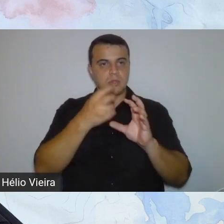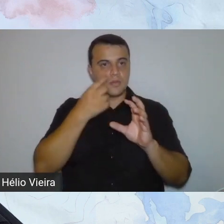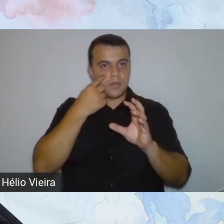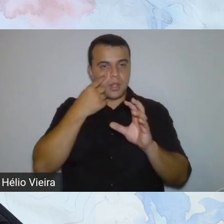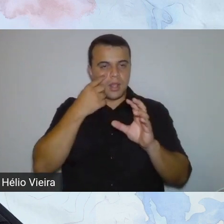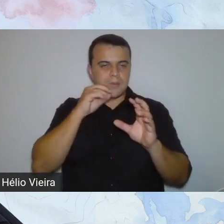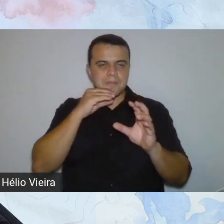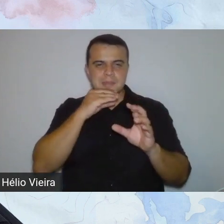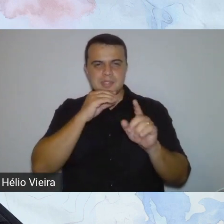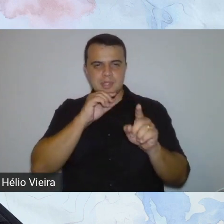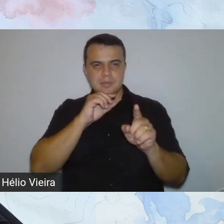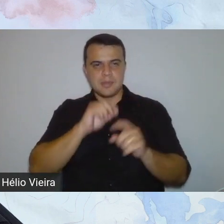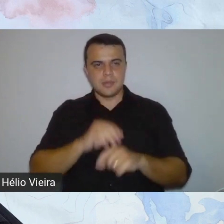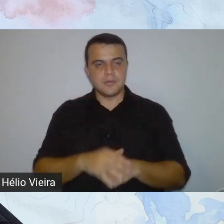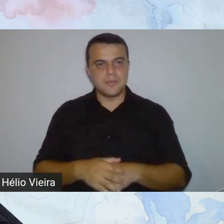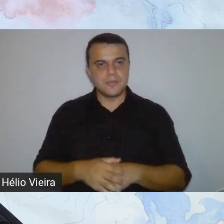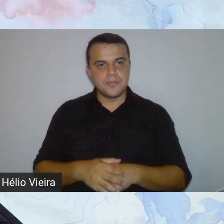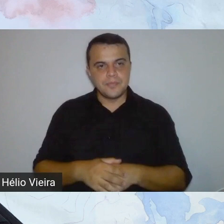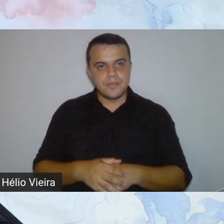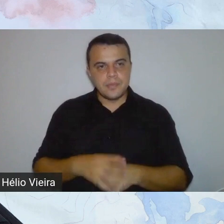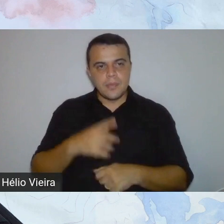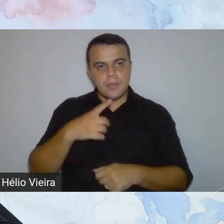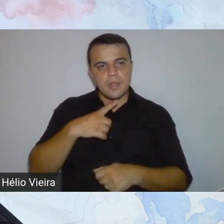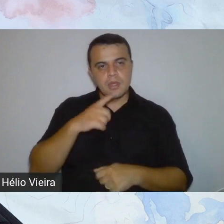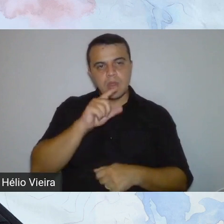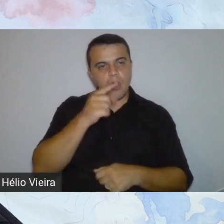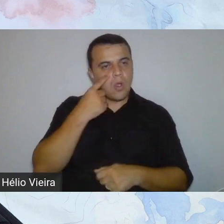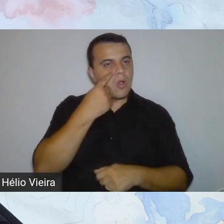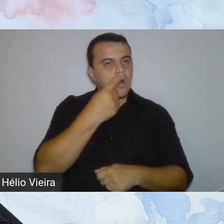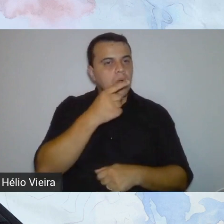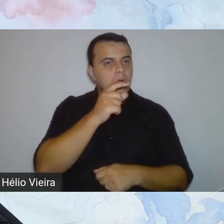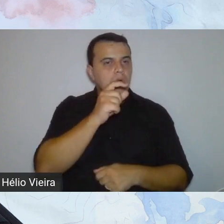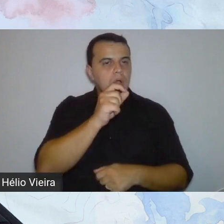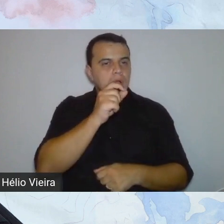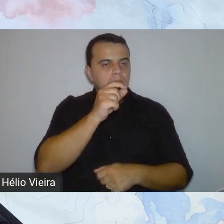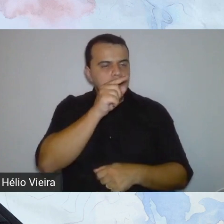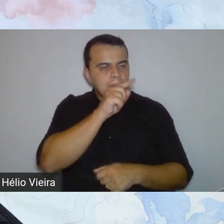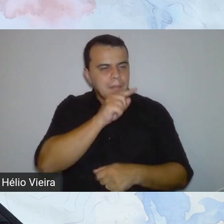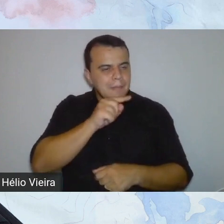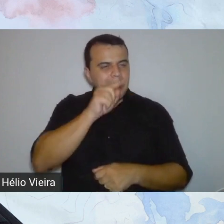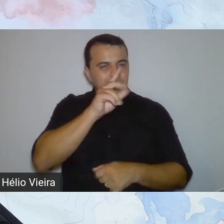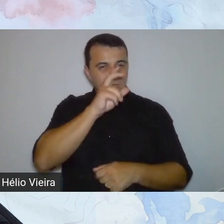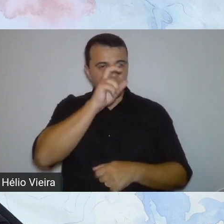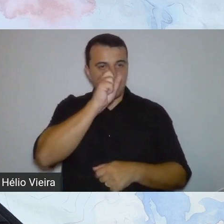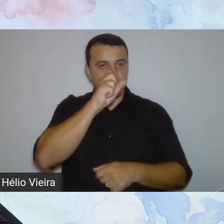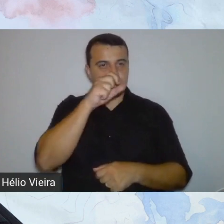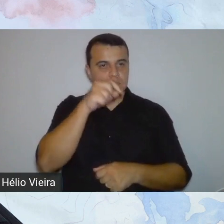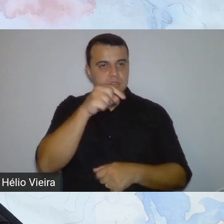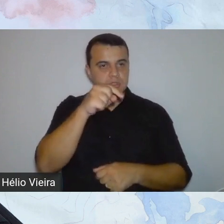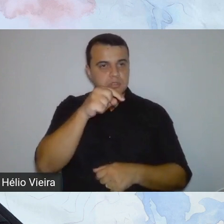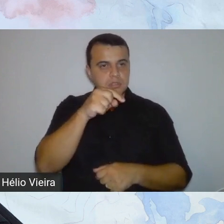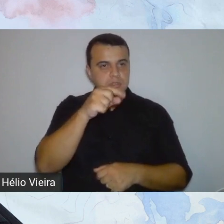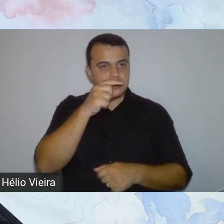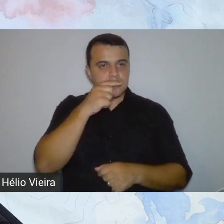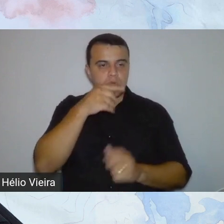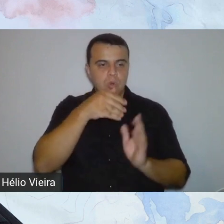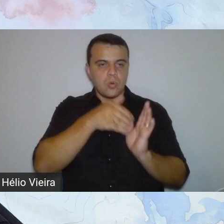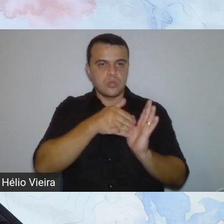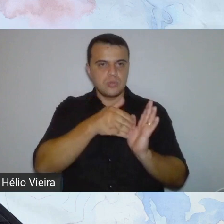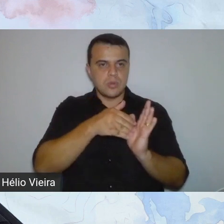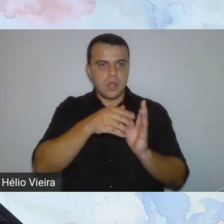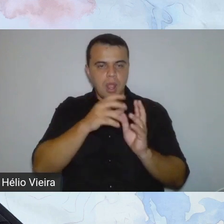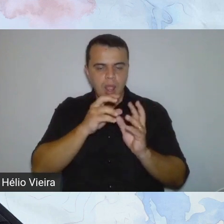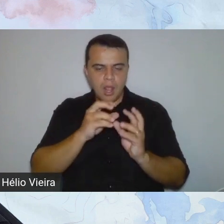reparar que onde eu tenho esse lugar mais marcado, foram os últimos traços, e onde está